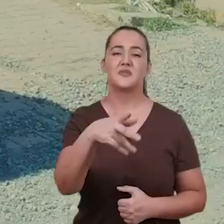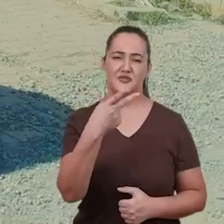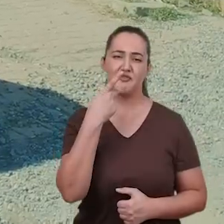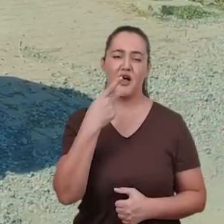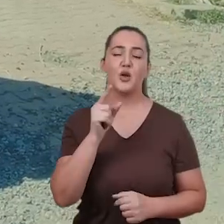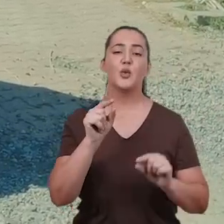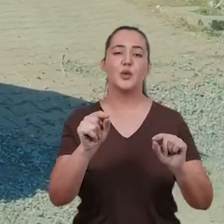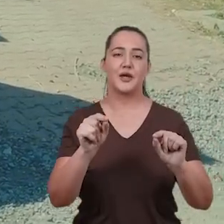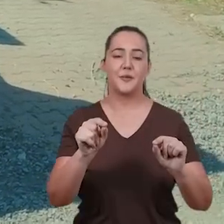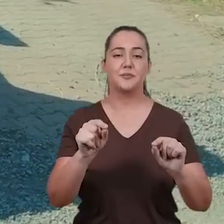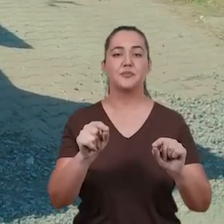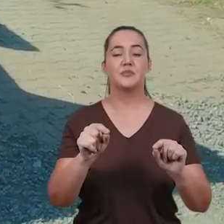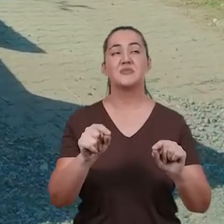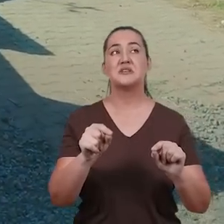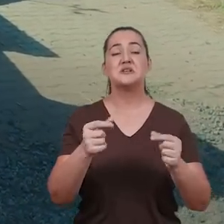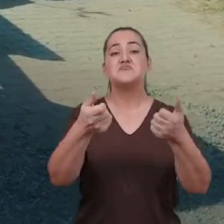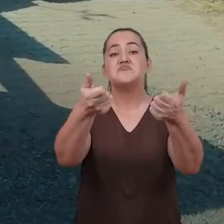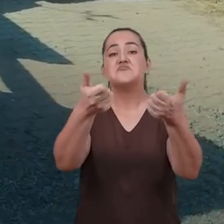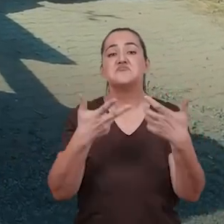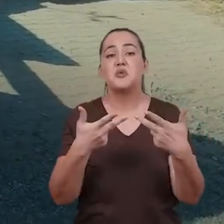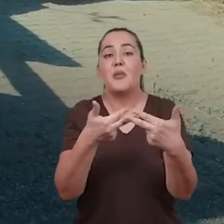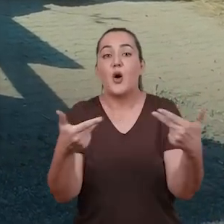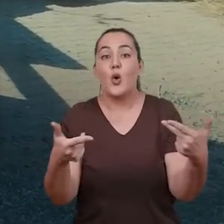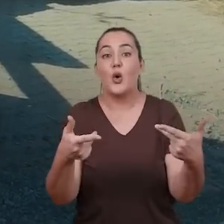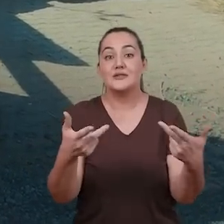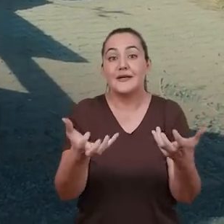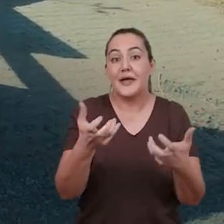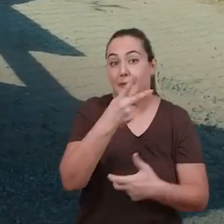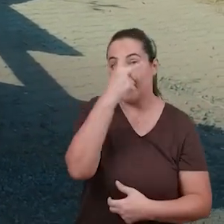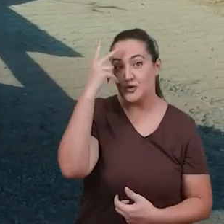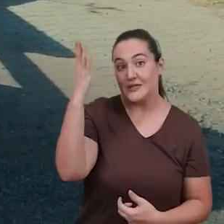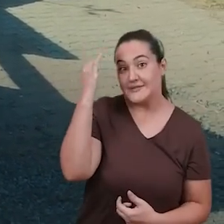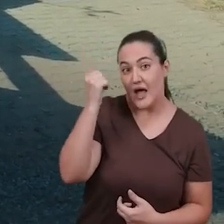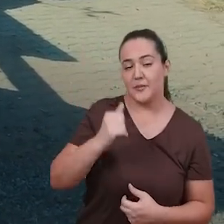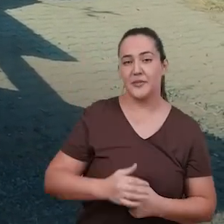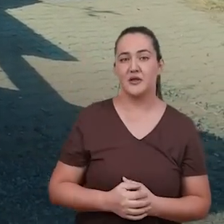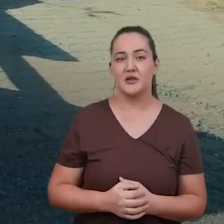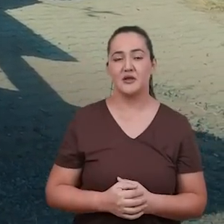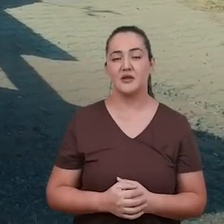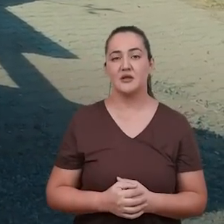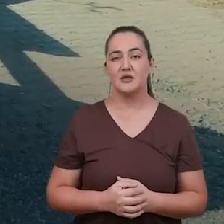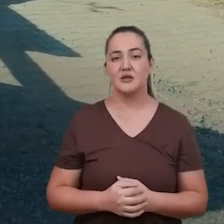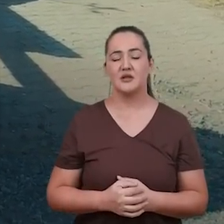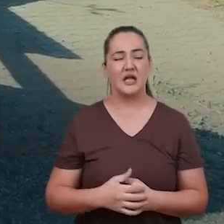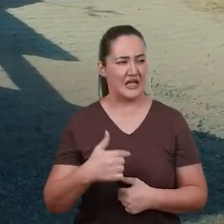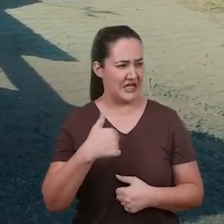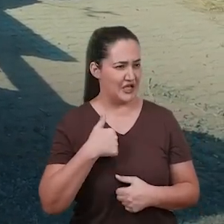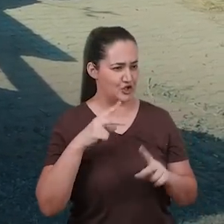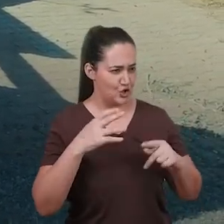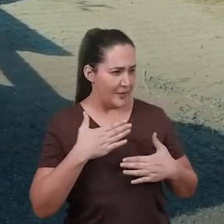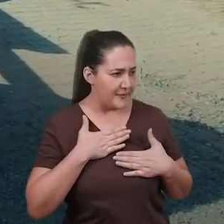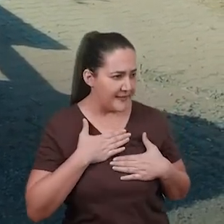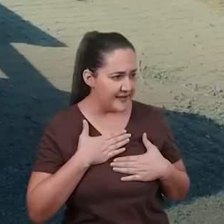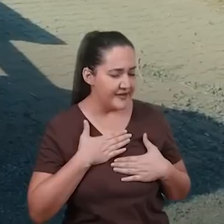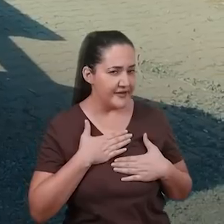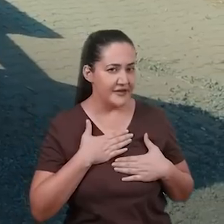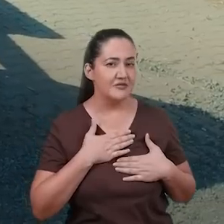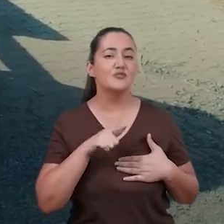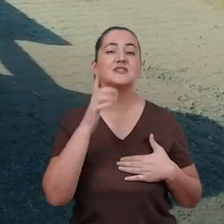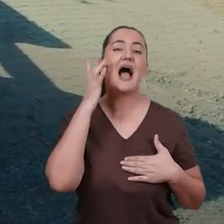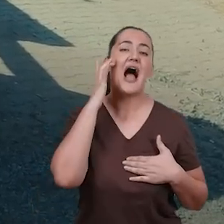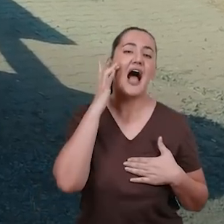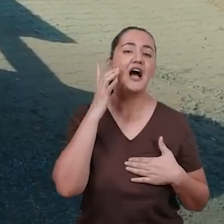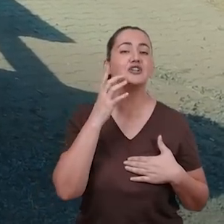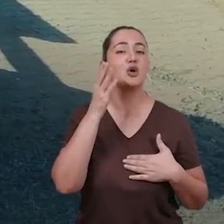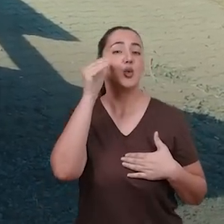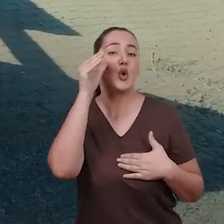Me diz uma coisa, fala algo que você gostaria que as pessoas soubessem. Sobre você. Sobre você. Mim? É